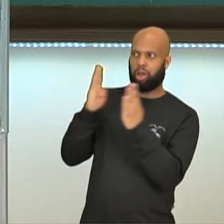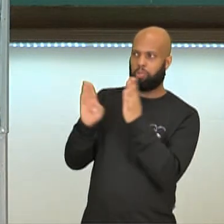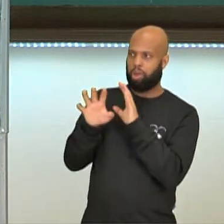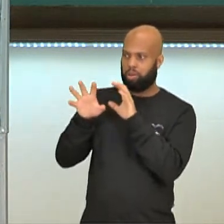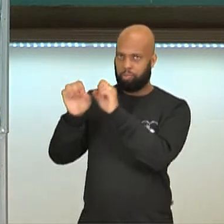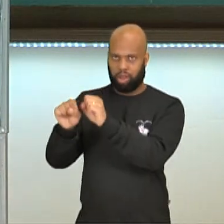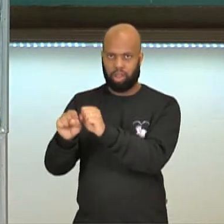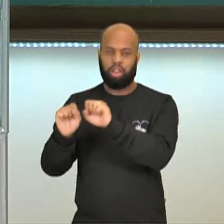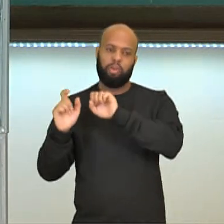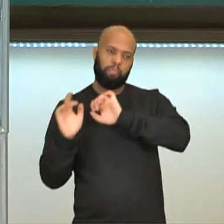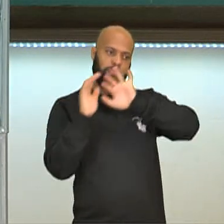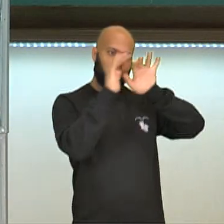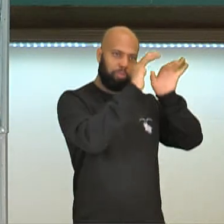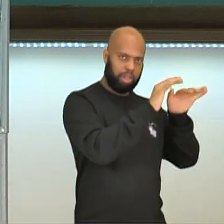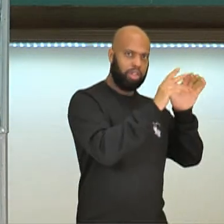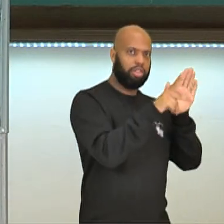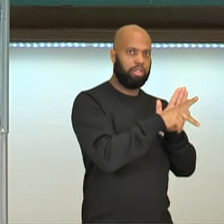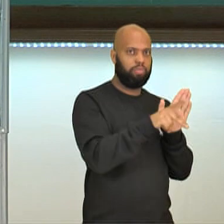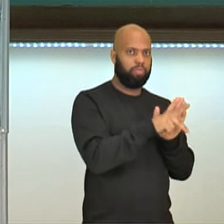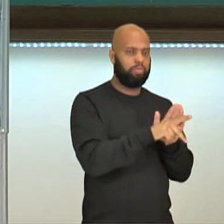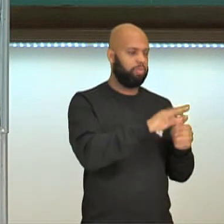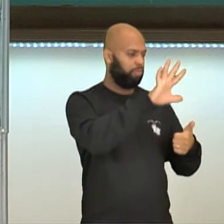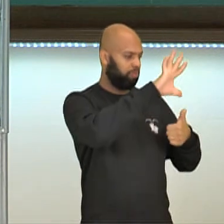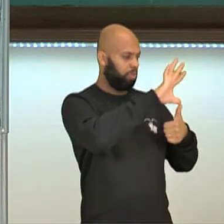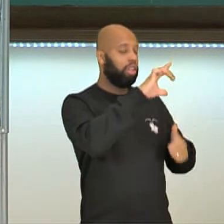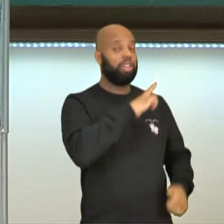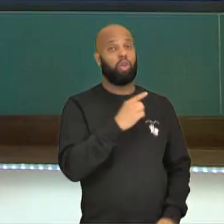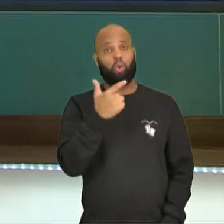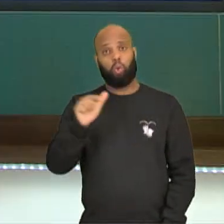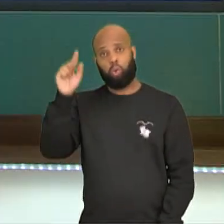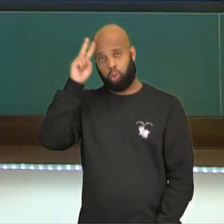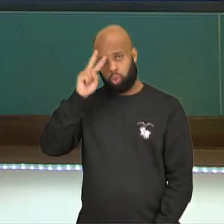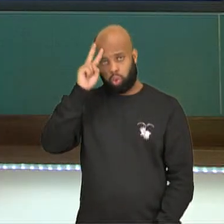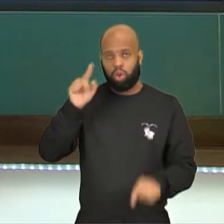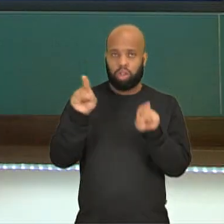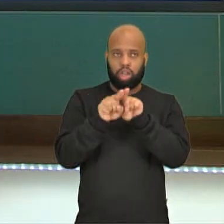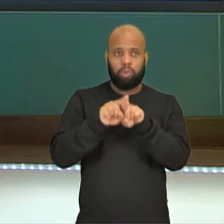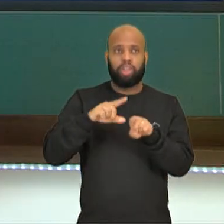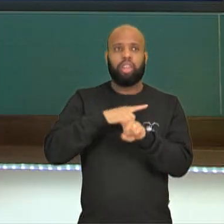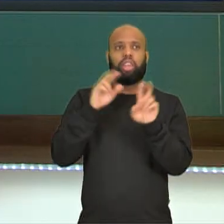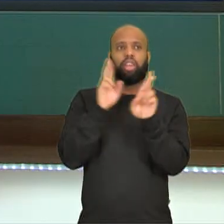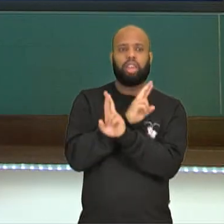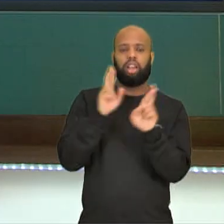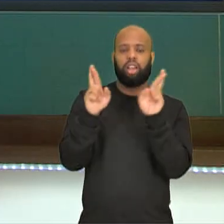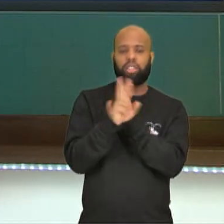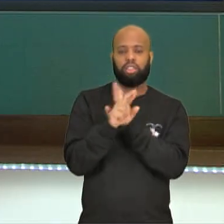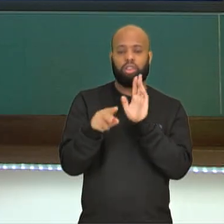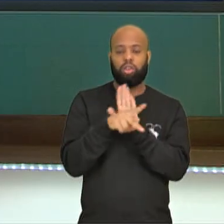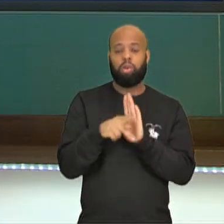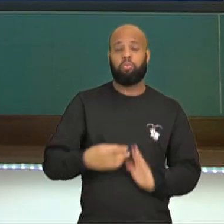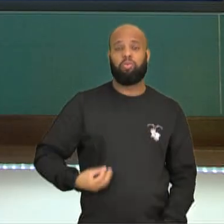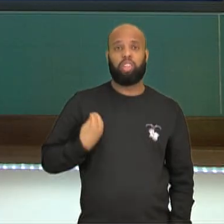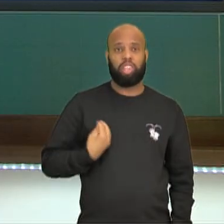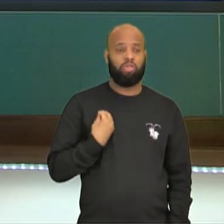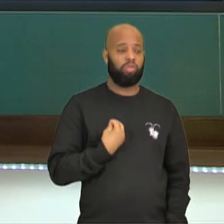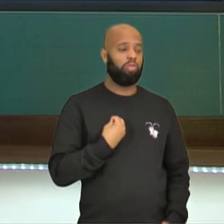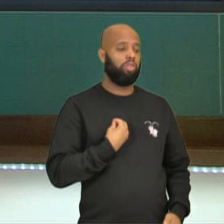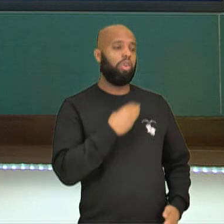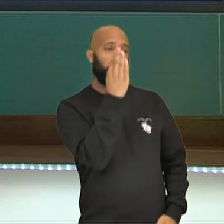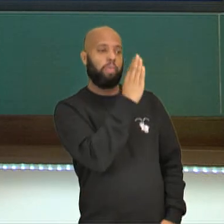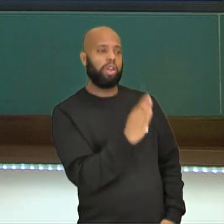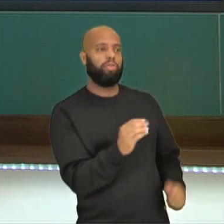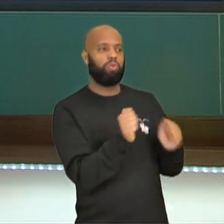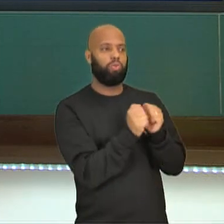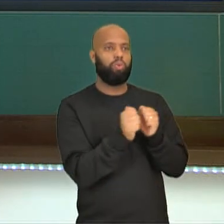América do Norte. Aí nós temos outras histórias que relacionam com a presença do Brasil muito antiga. Por exemplo, a